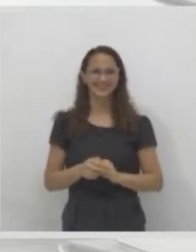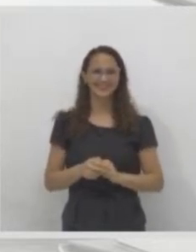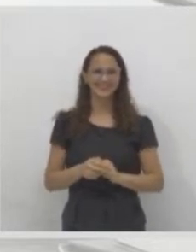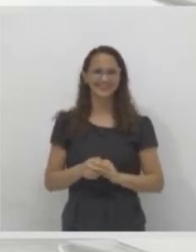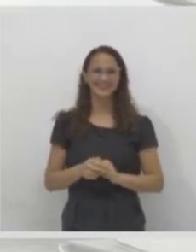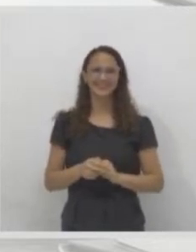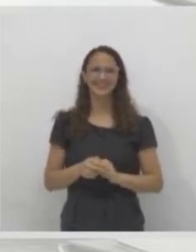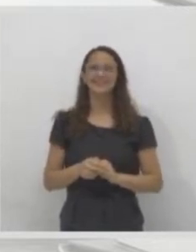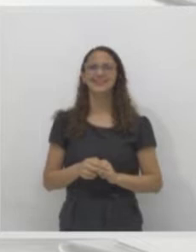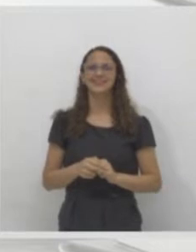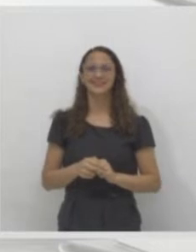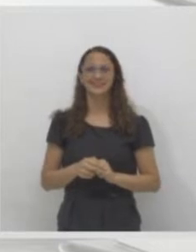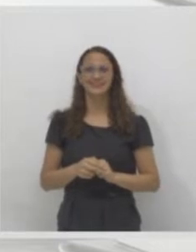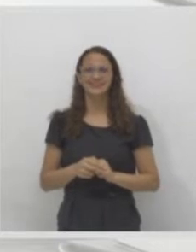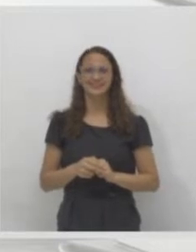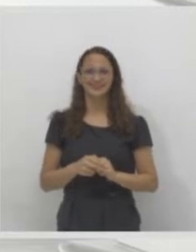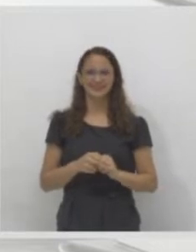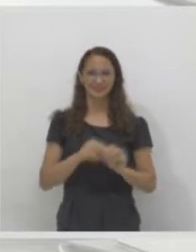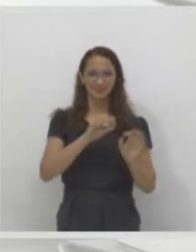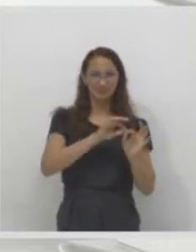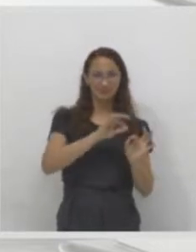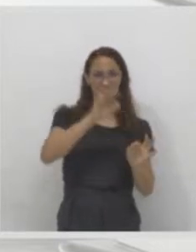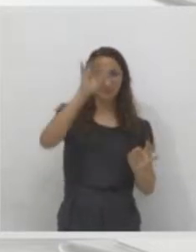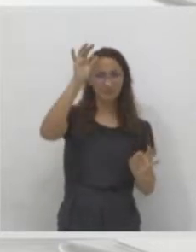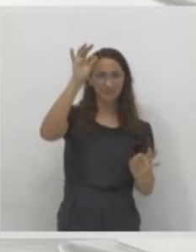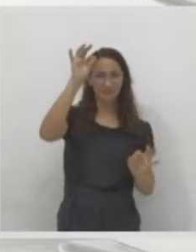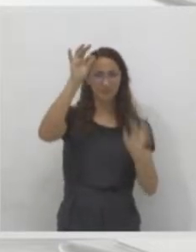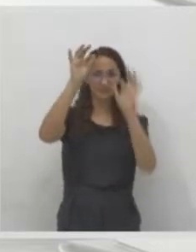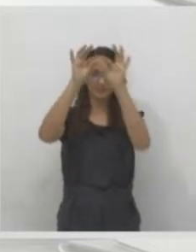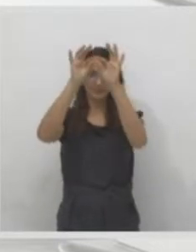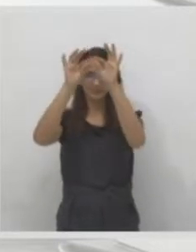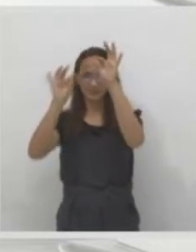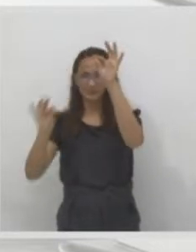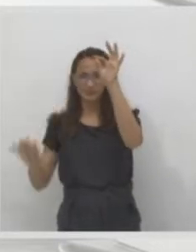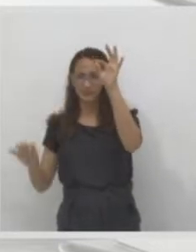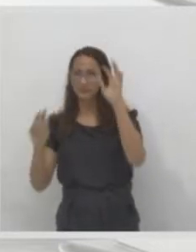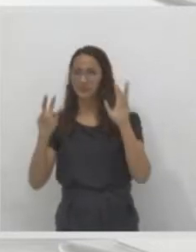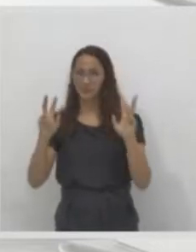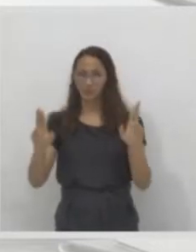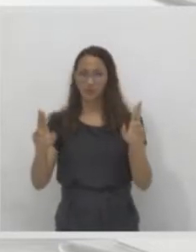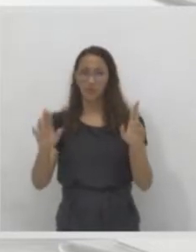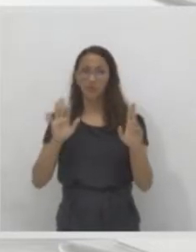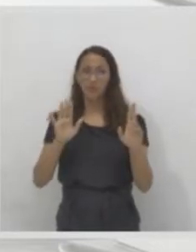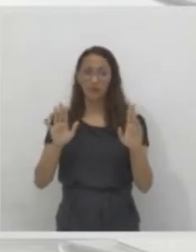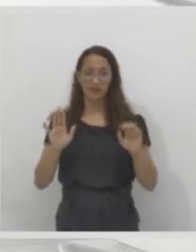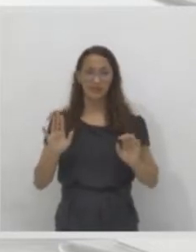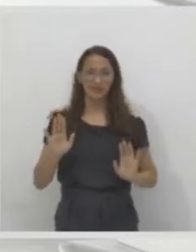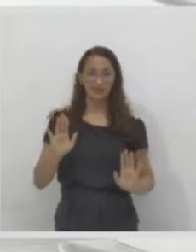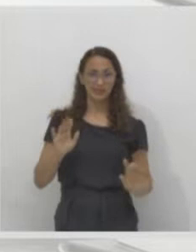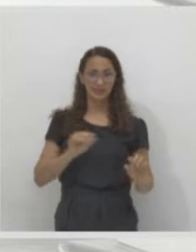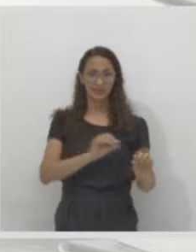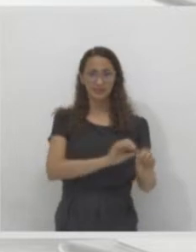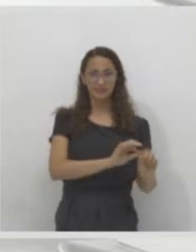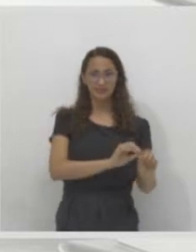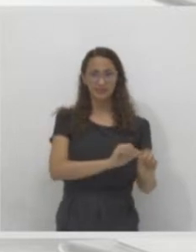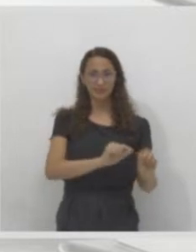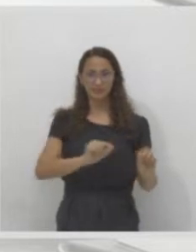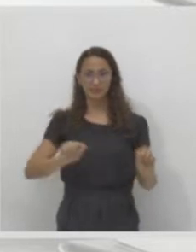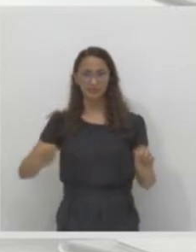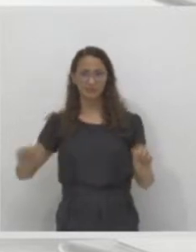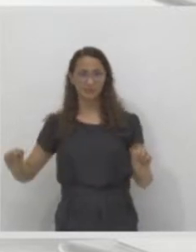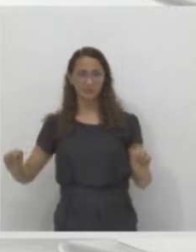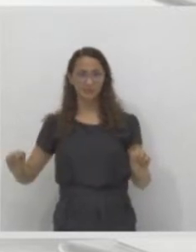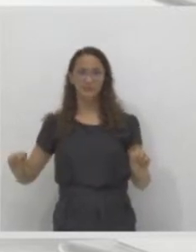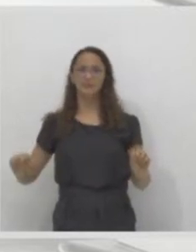CA. Diferente do segmento AB, que nós temos um segmento representado